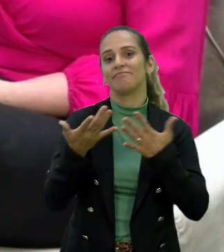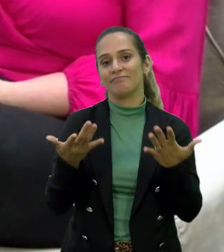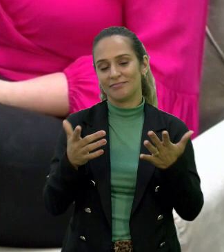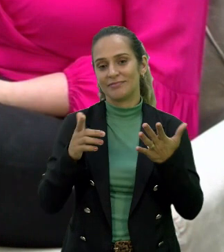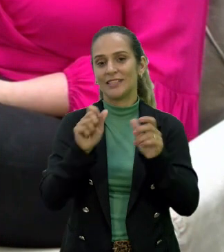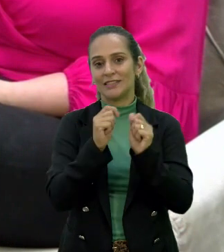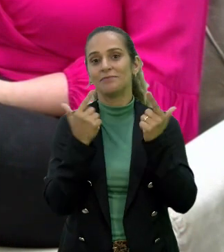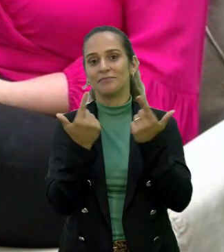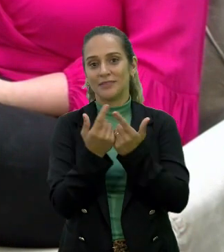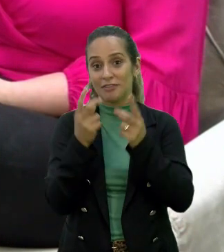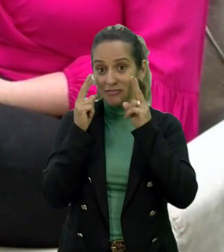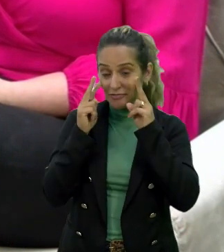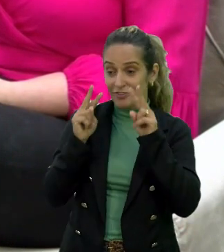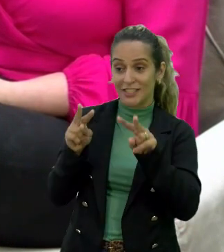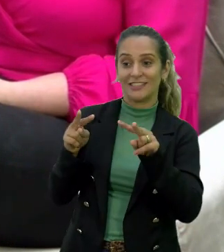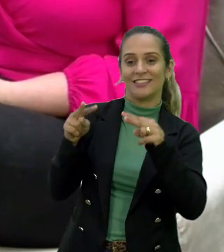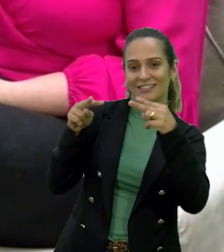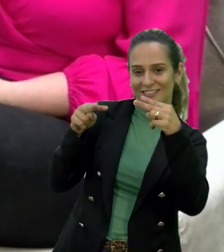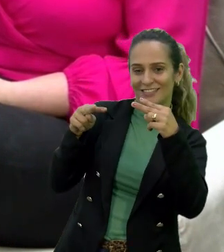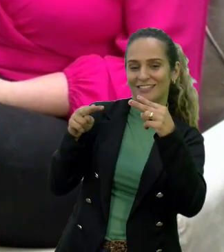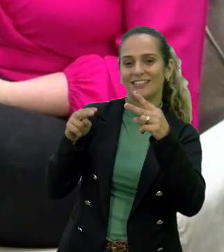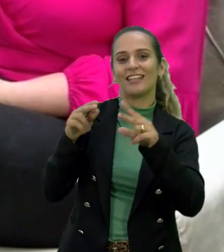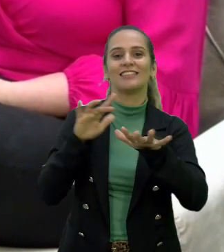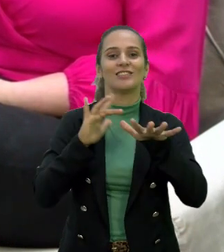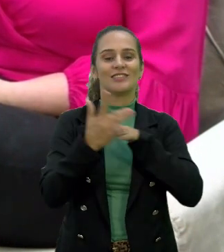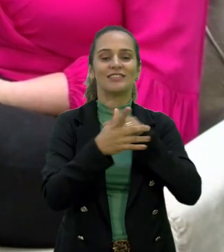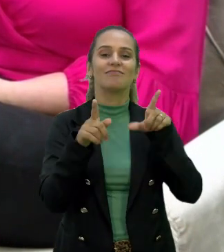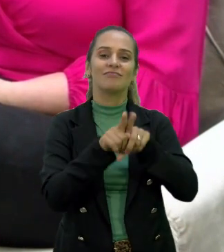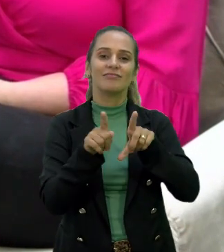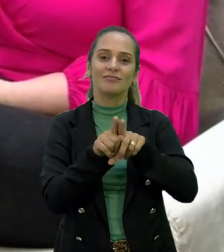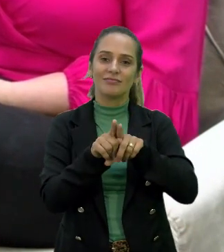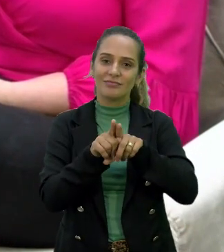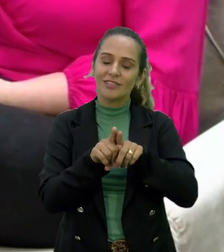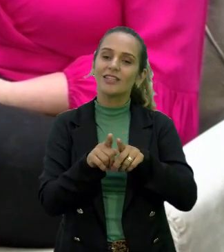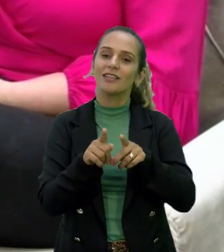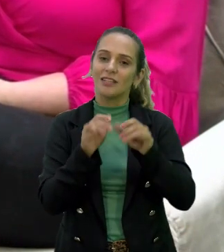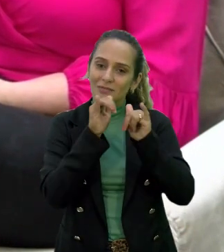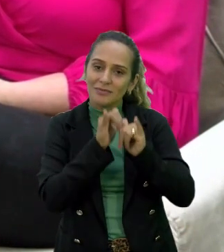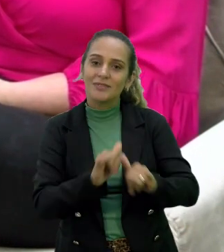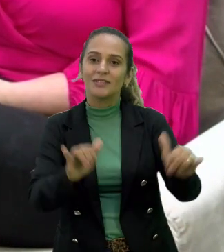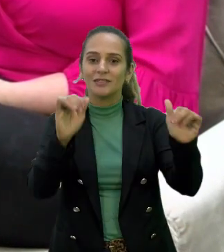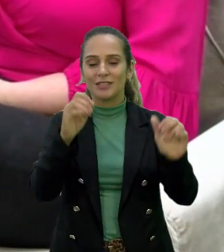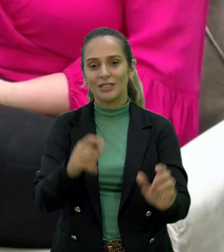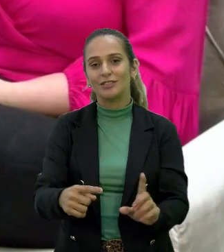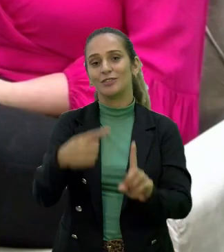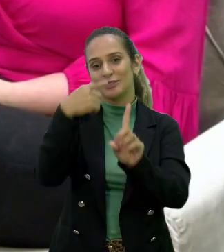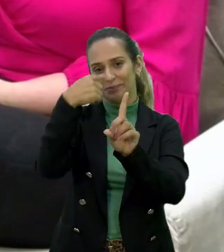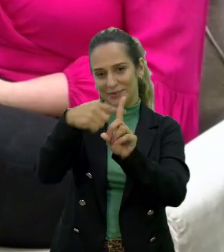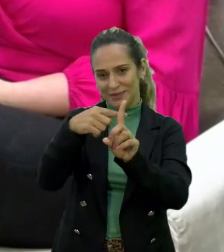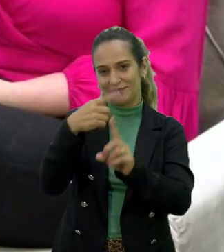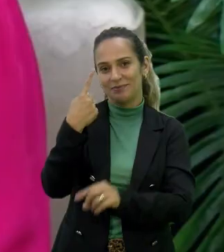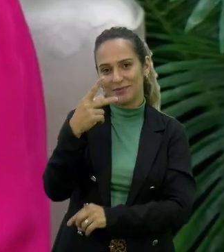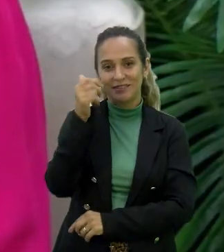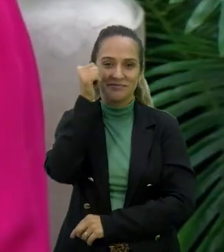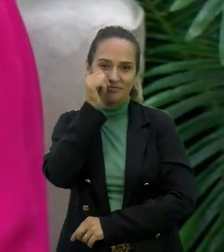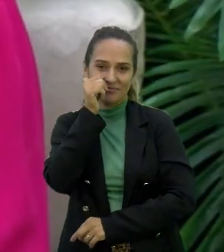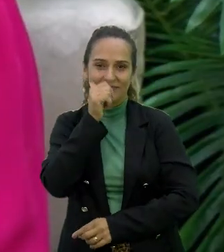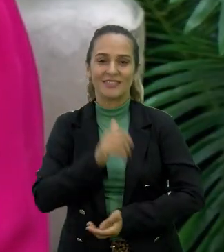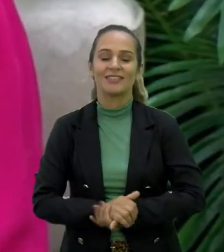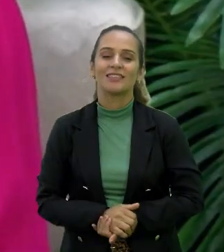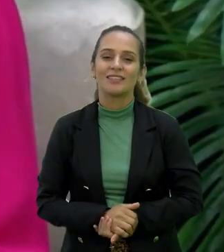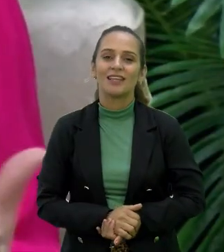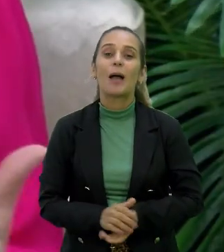assistindo a nossa TV que tá te vendo também nas redes sociais e deixe uma mensagem de otimismo essas mulheres